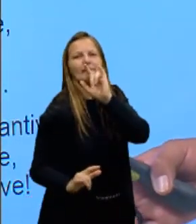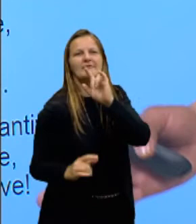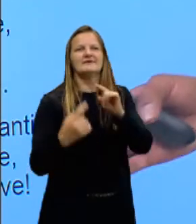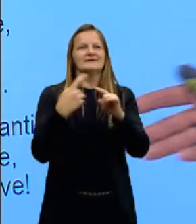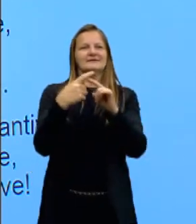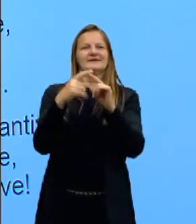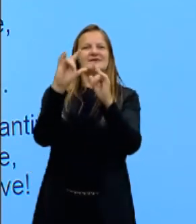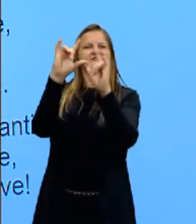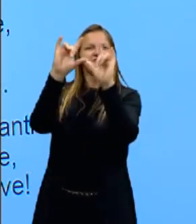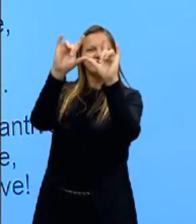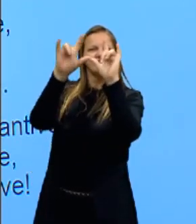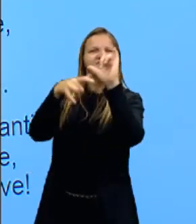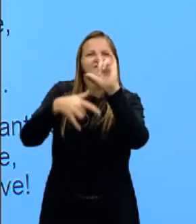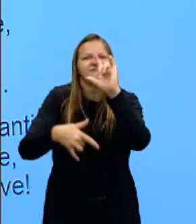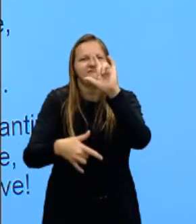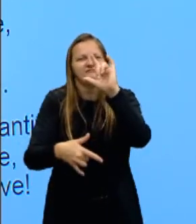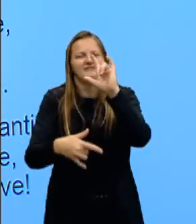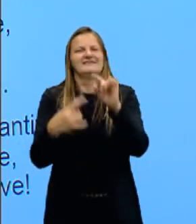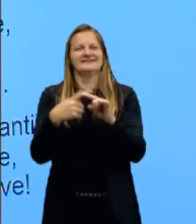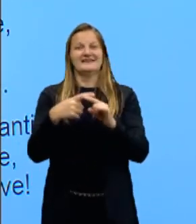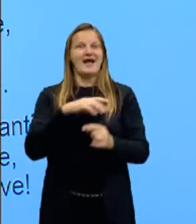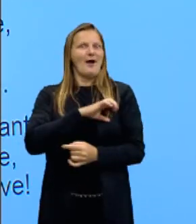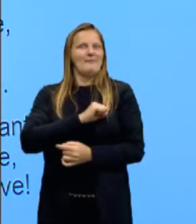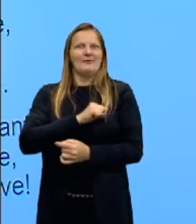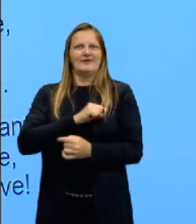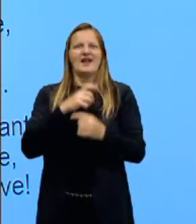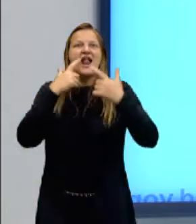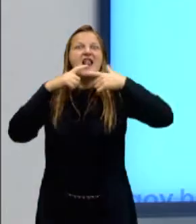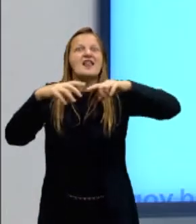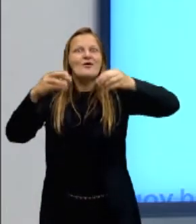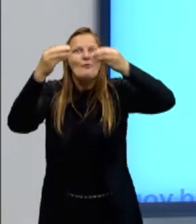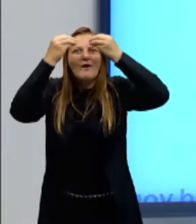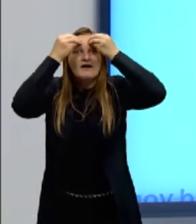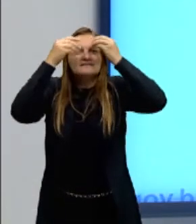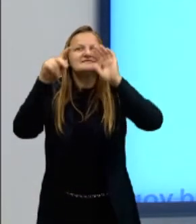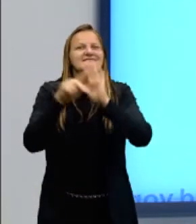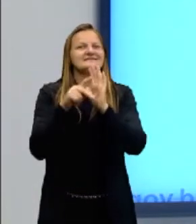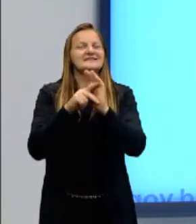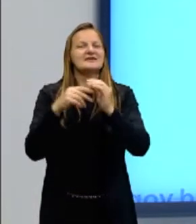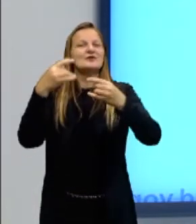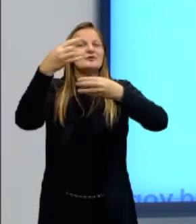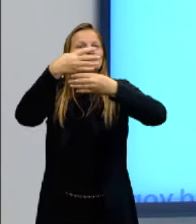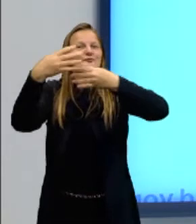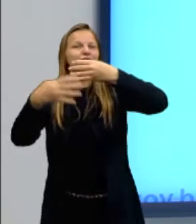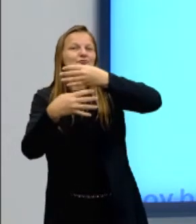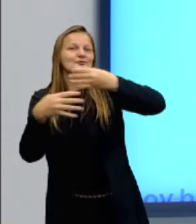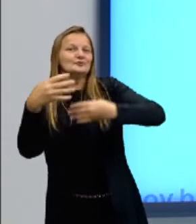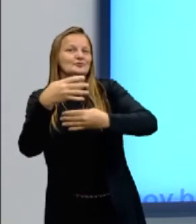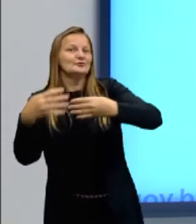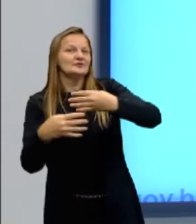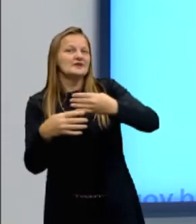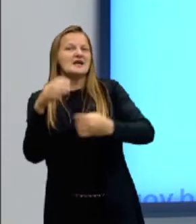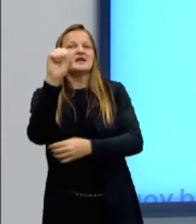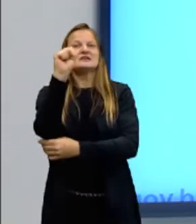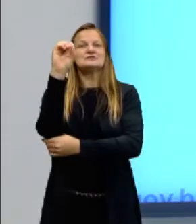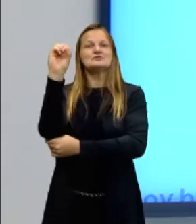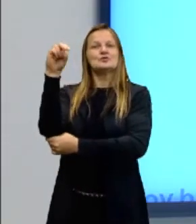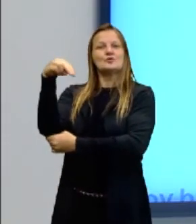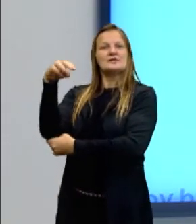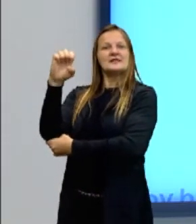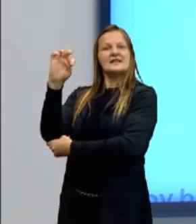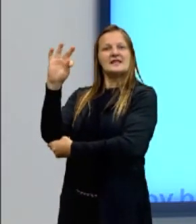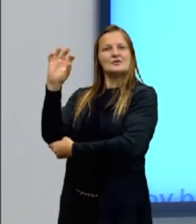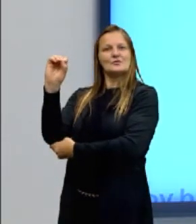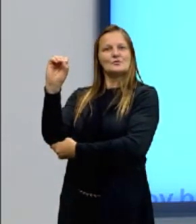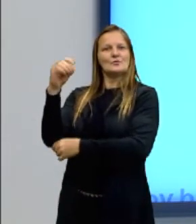autor aqui que a gente tá vendo do Soneto e até para linguagem no soneto há professores eu não consegui fazer essa interpretação do Soneto não